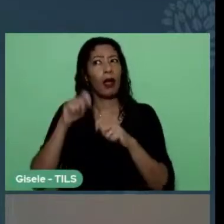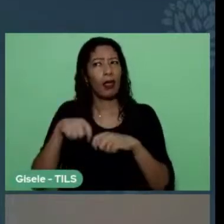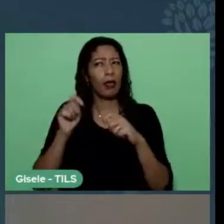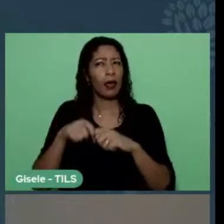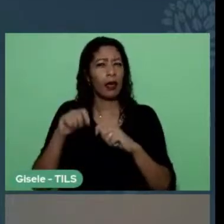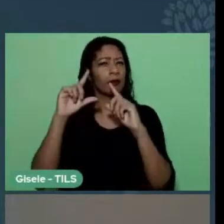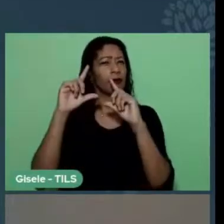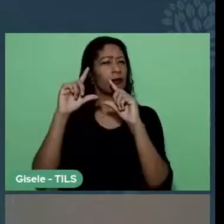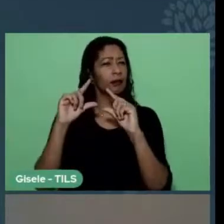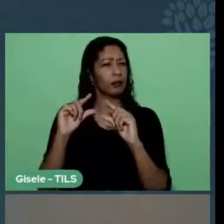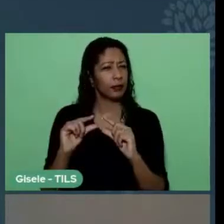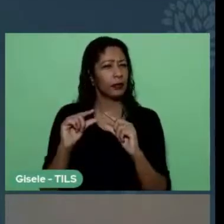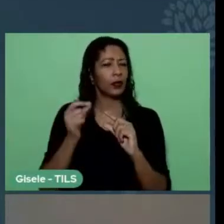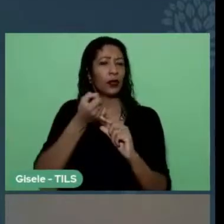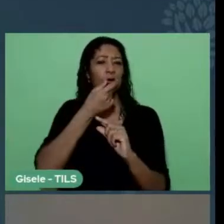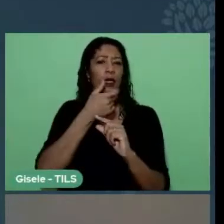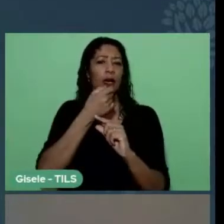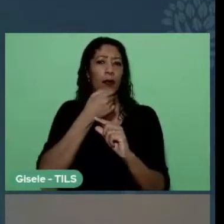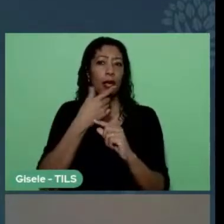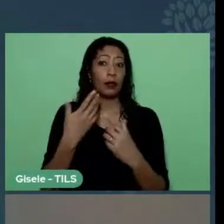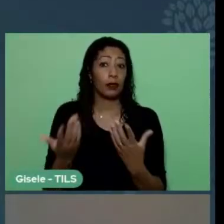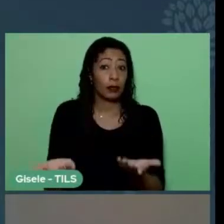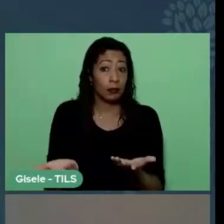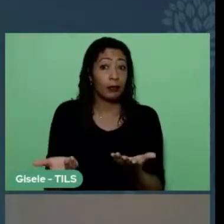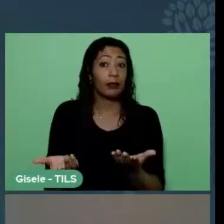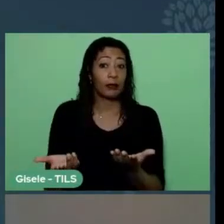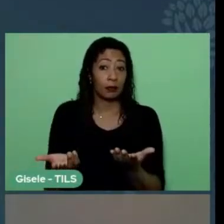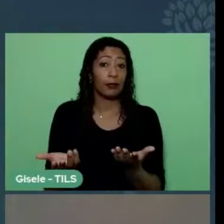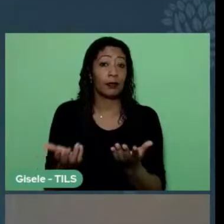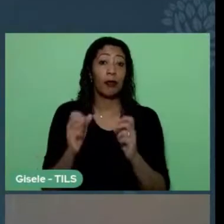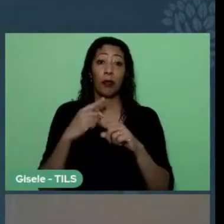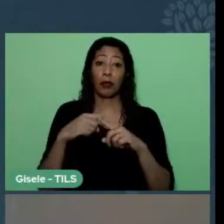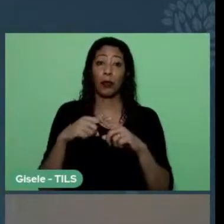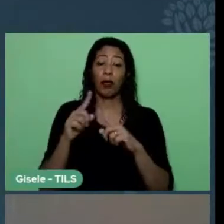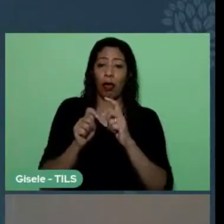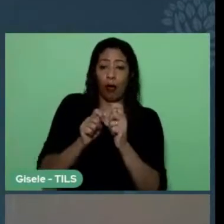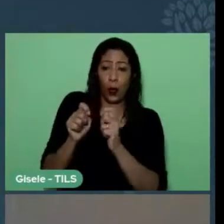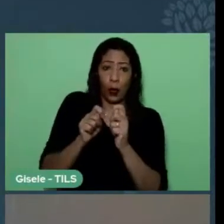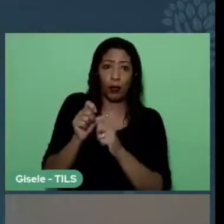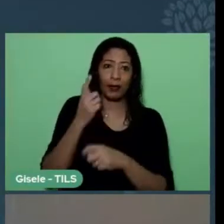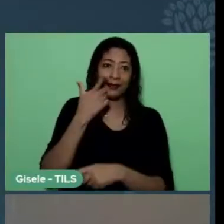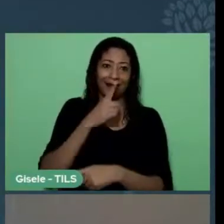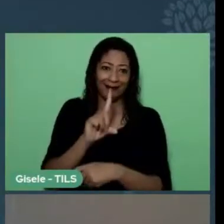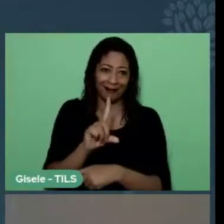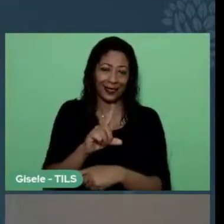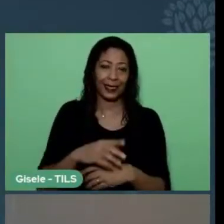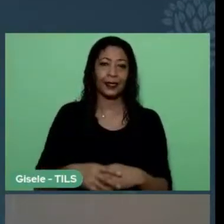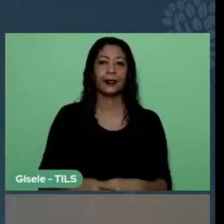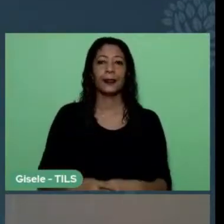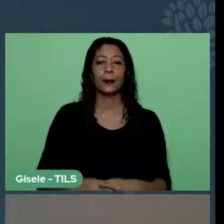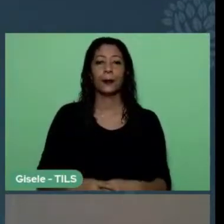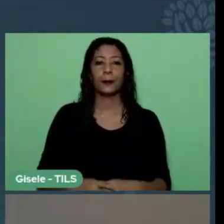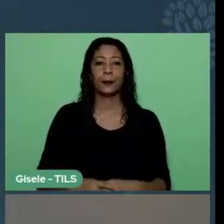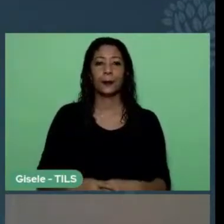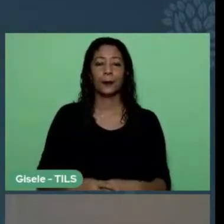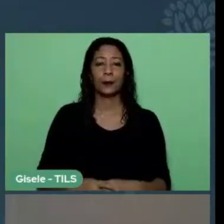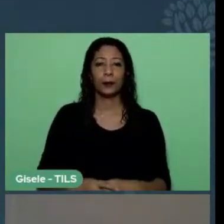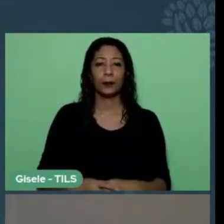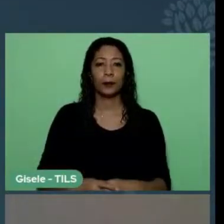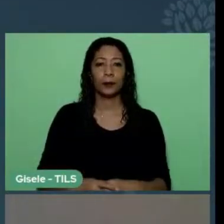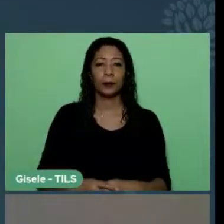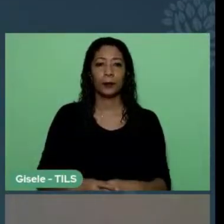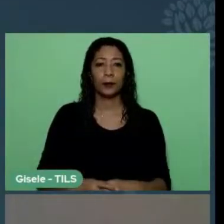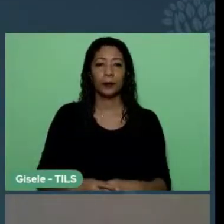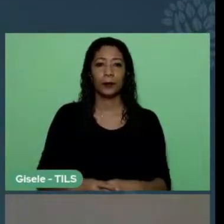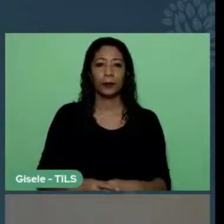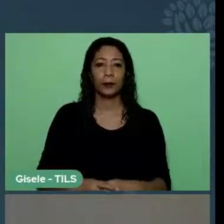redução do tratamento dele, diminuir a carga de tratamento, porque ele está controlado e eu vou deixar com a menor dose possível de medicação que